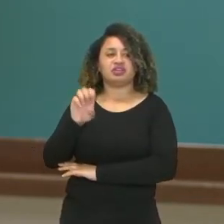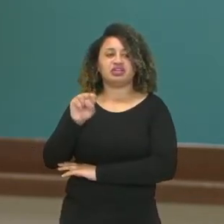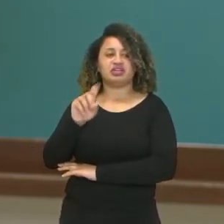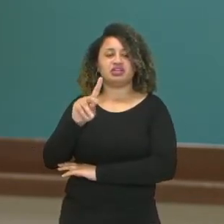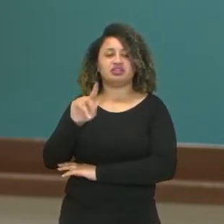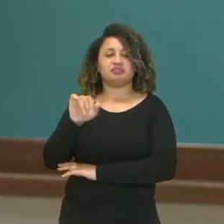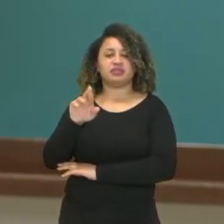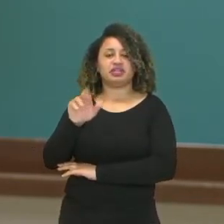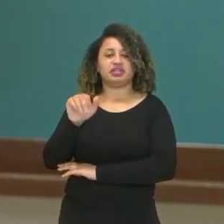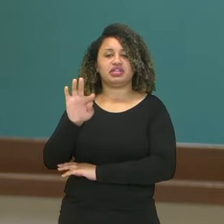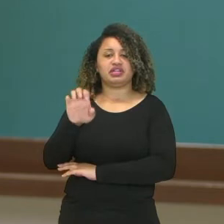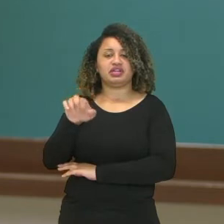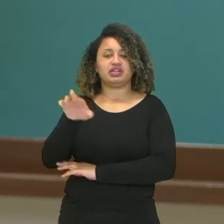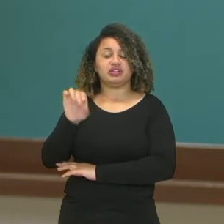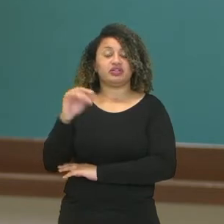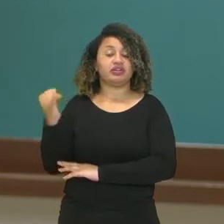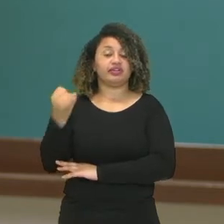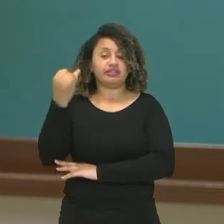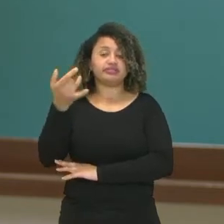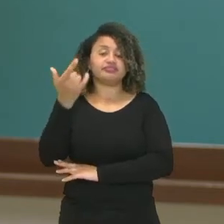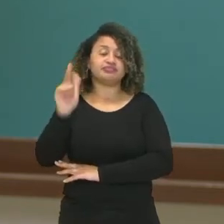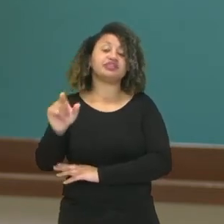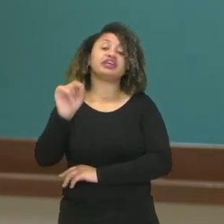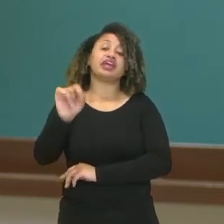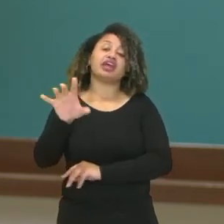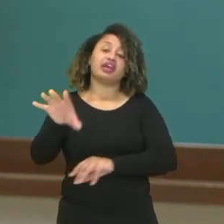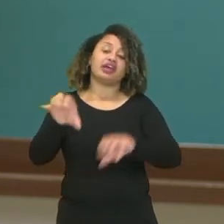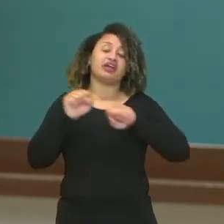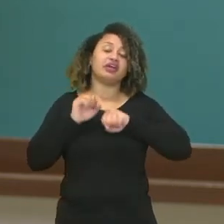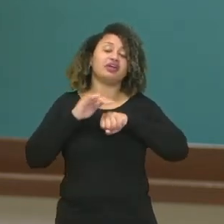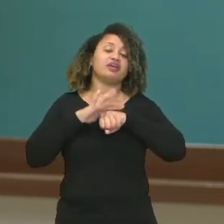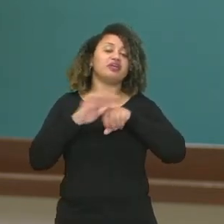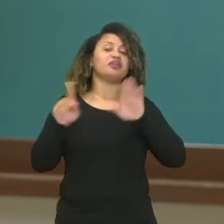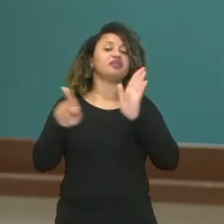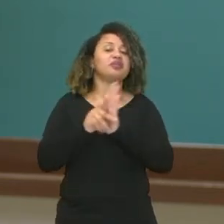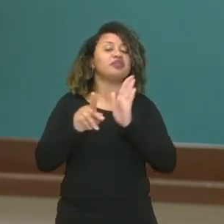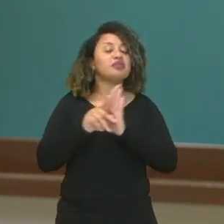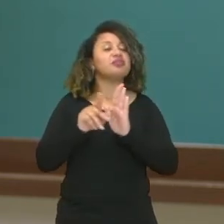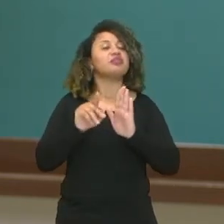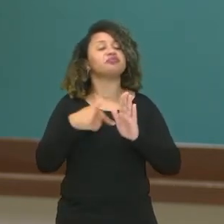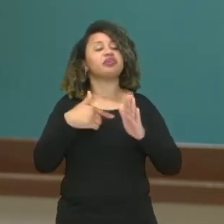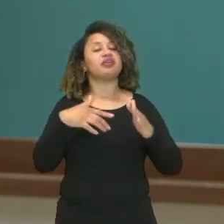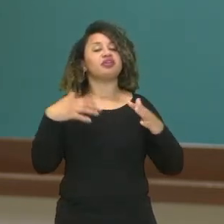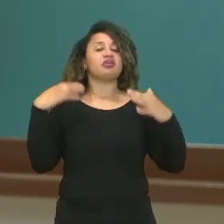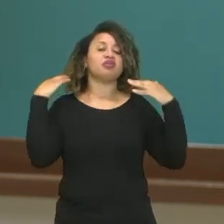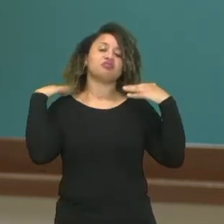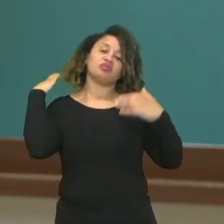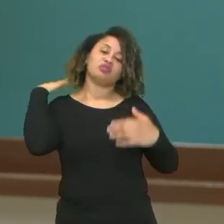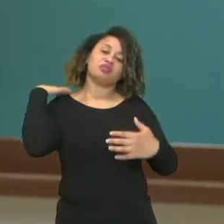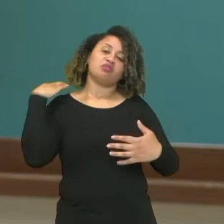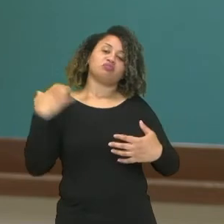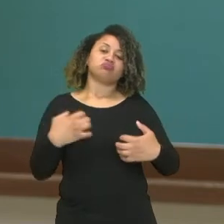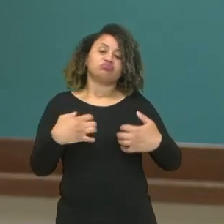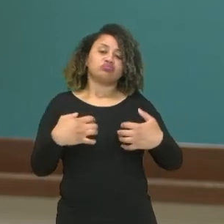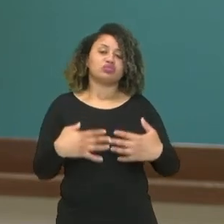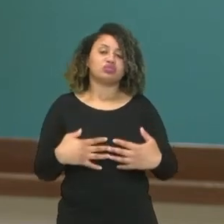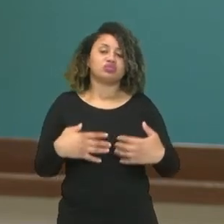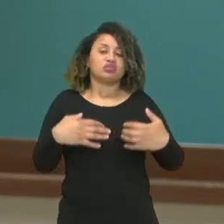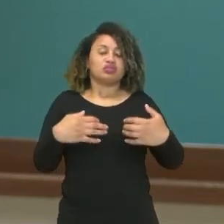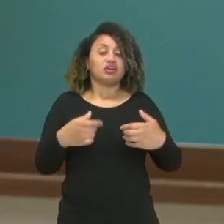Por quê? Porque quem teve doenças que são relacionadas à questão pulmonar, precisam trabalhar muito essa